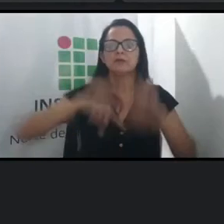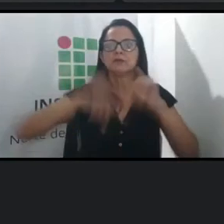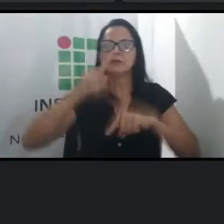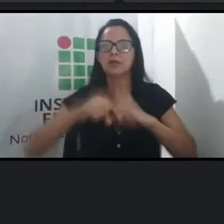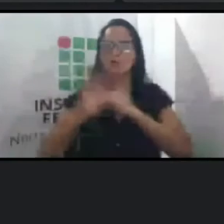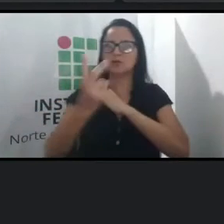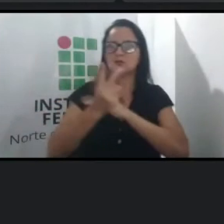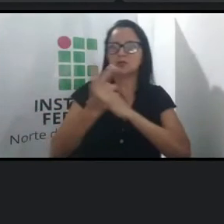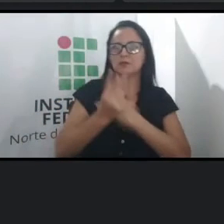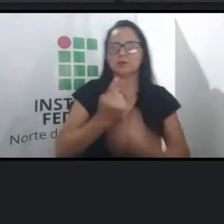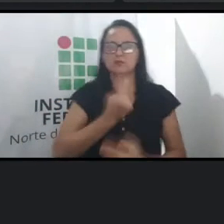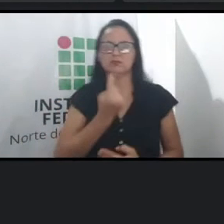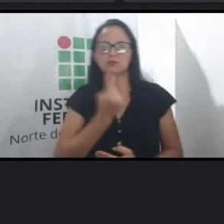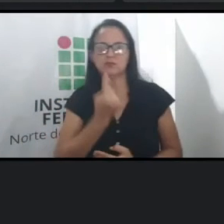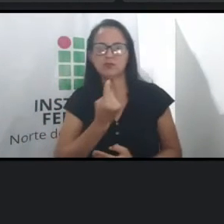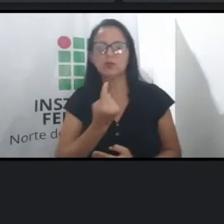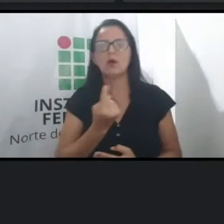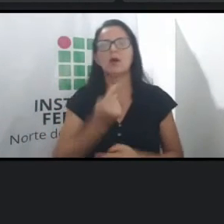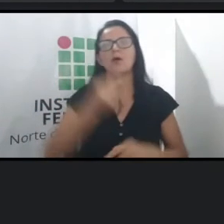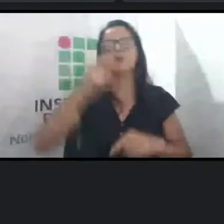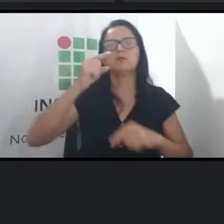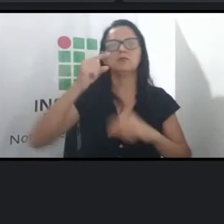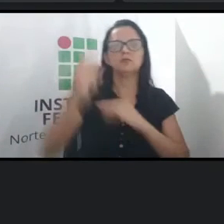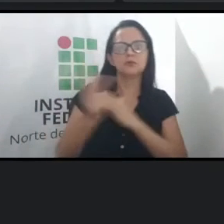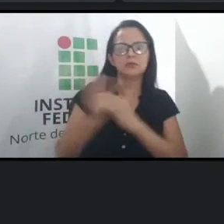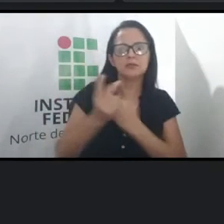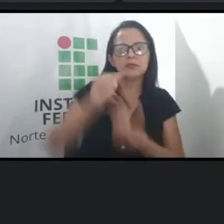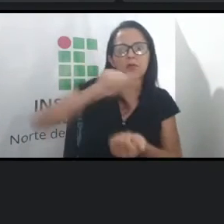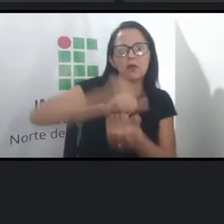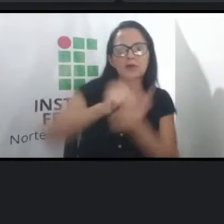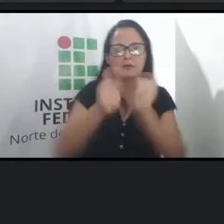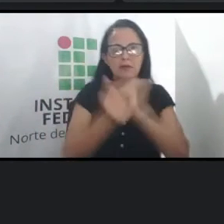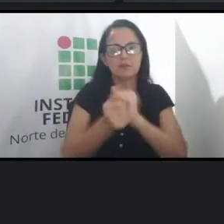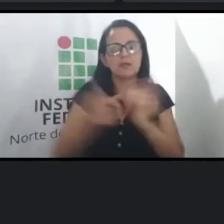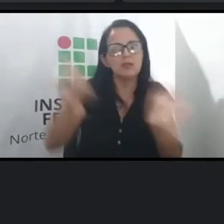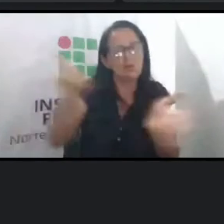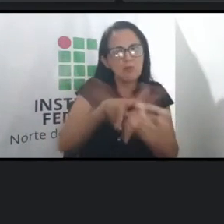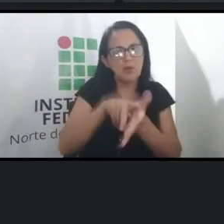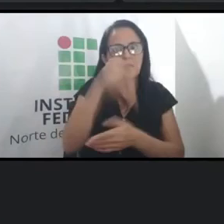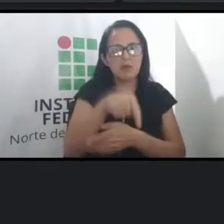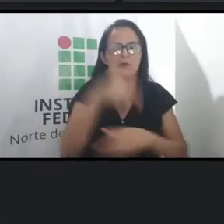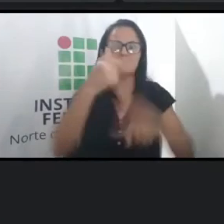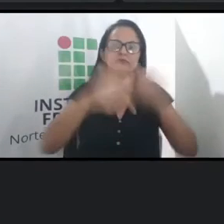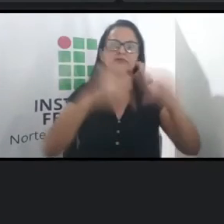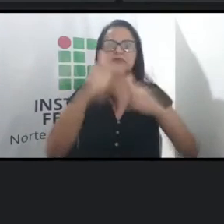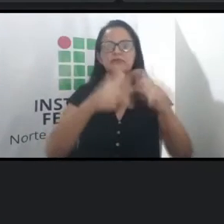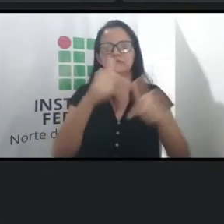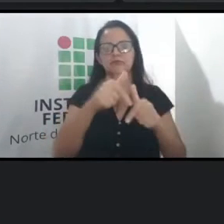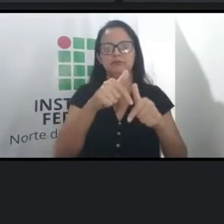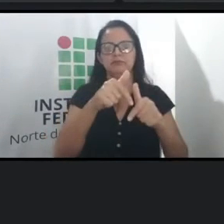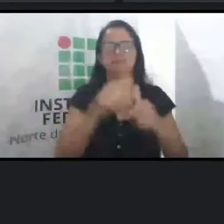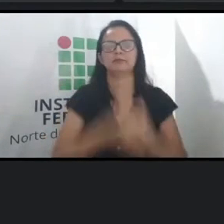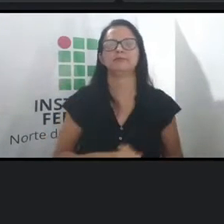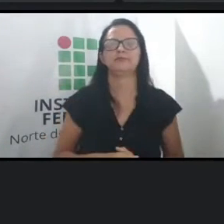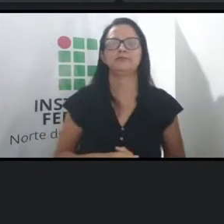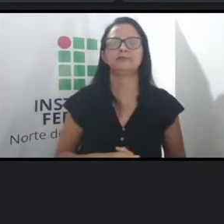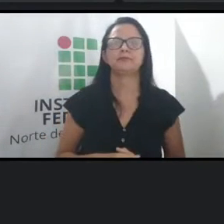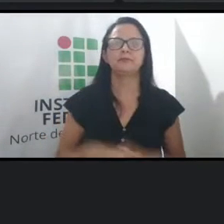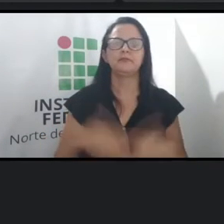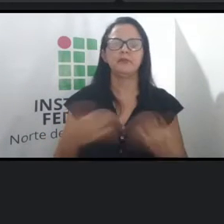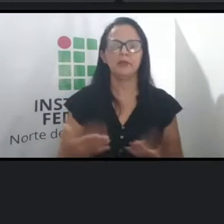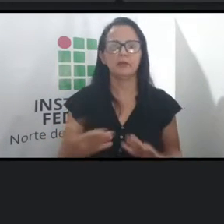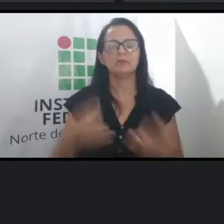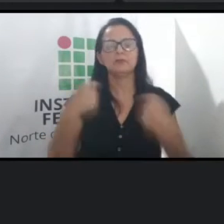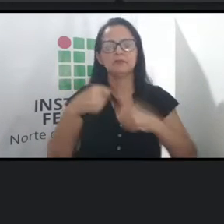proteção adequados à atividade, as quais exercerão. Então, devemos atentar para essas 3 zonas: